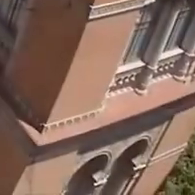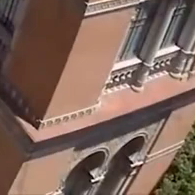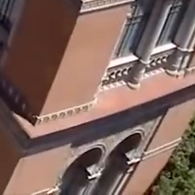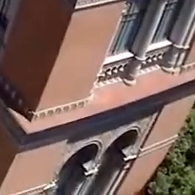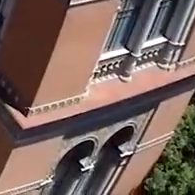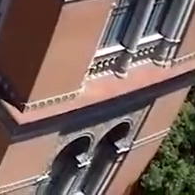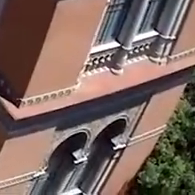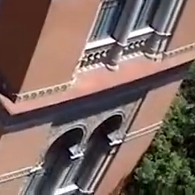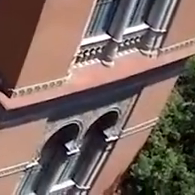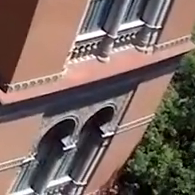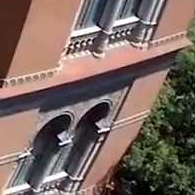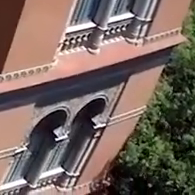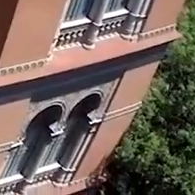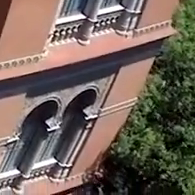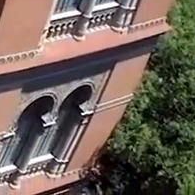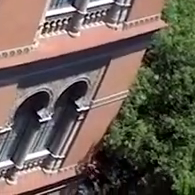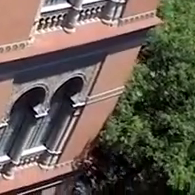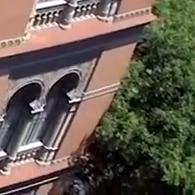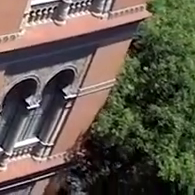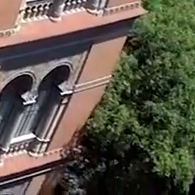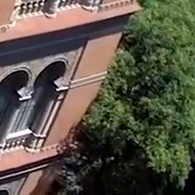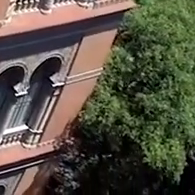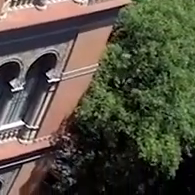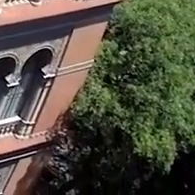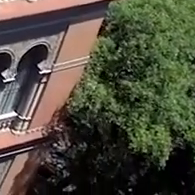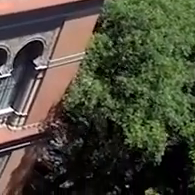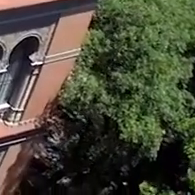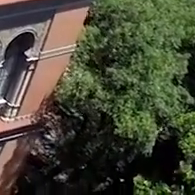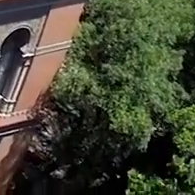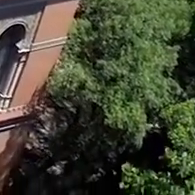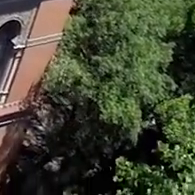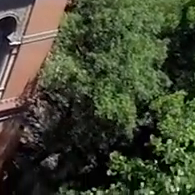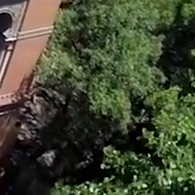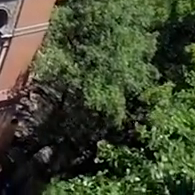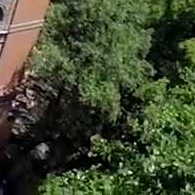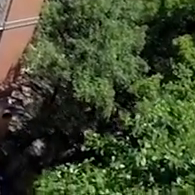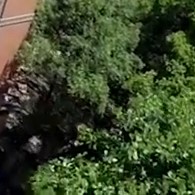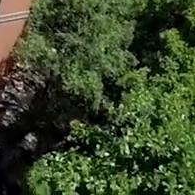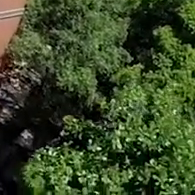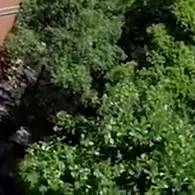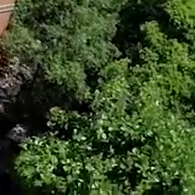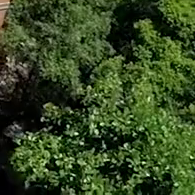brotaria um gigante imponente sem nenhuma timidez,